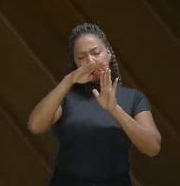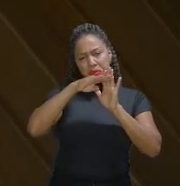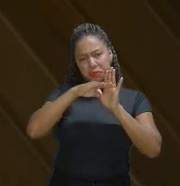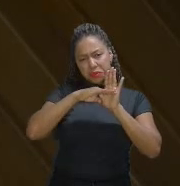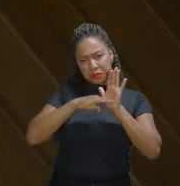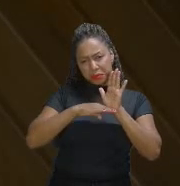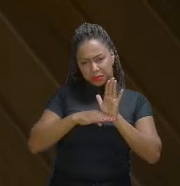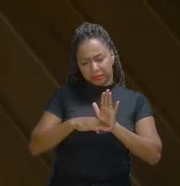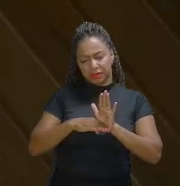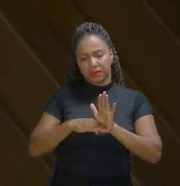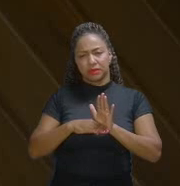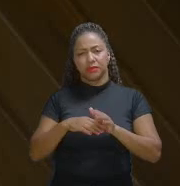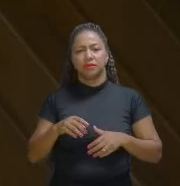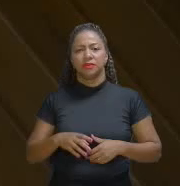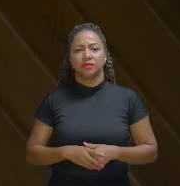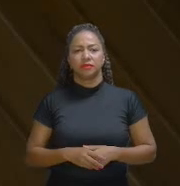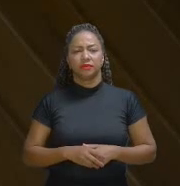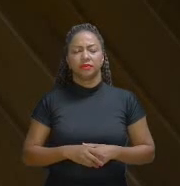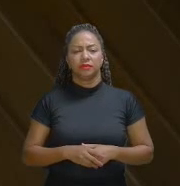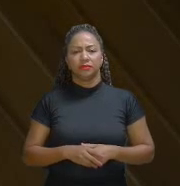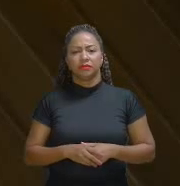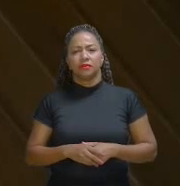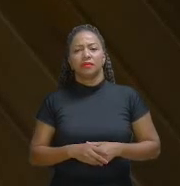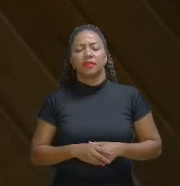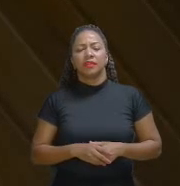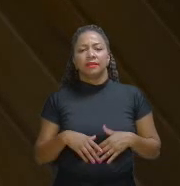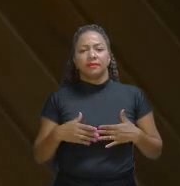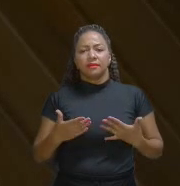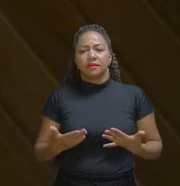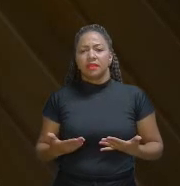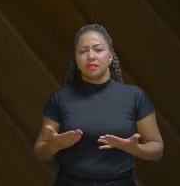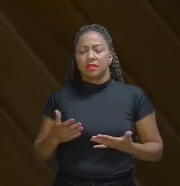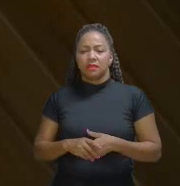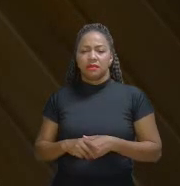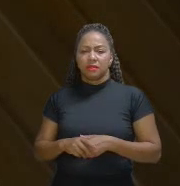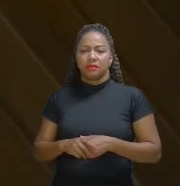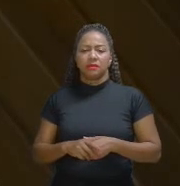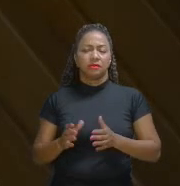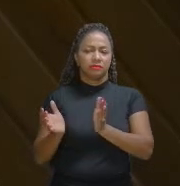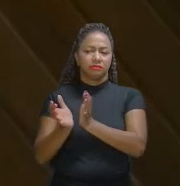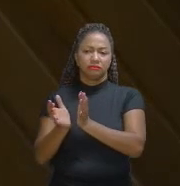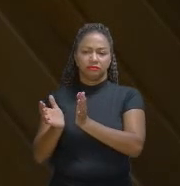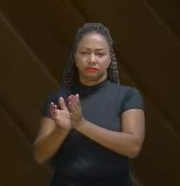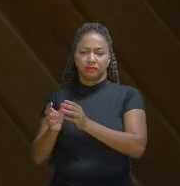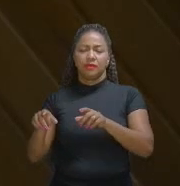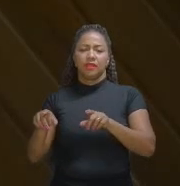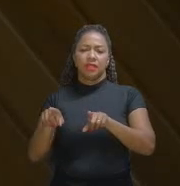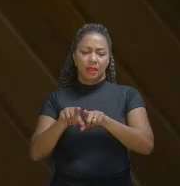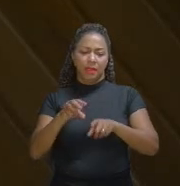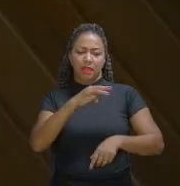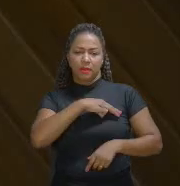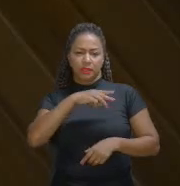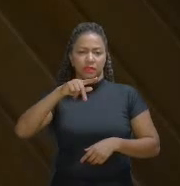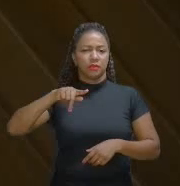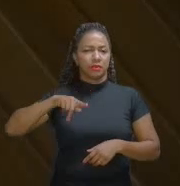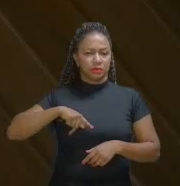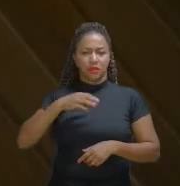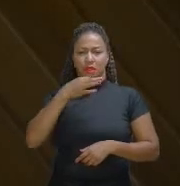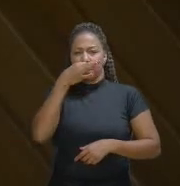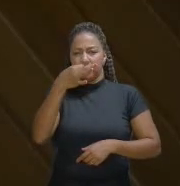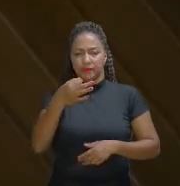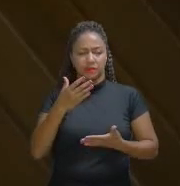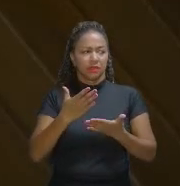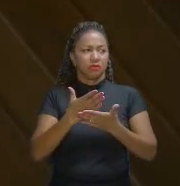razoabilidade e da proporcionalidade. Desse modo, tanto a unidade técnica quanto o Ministério Público Eleitoral opinaram